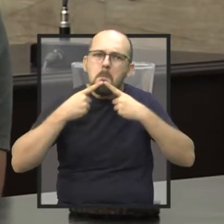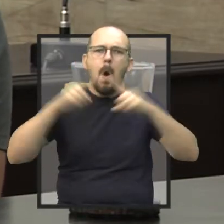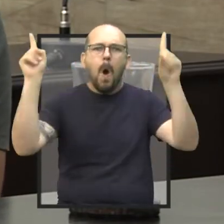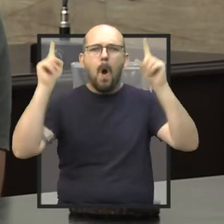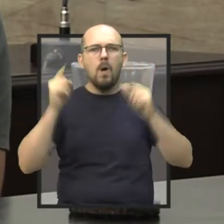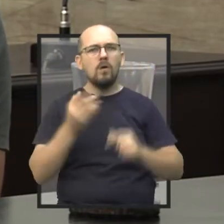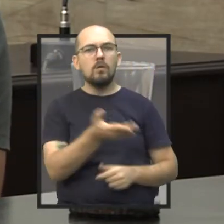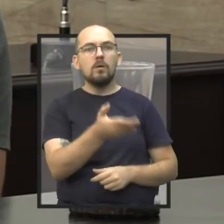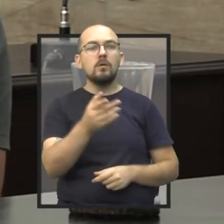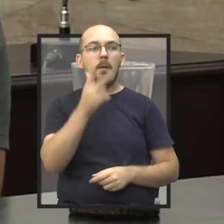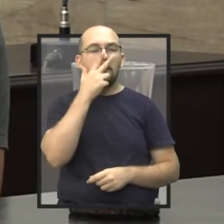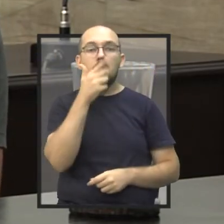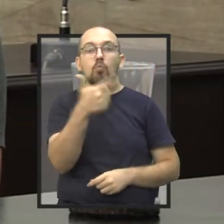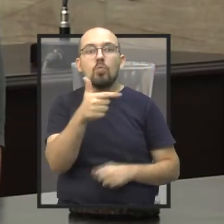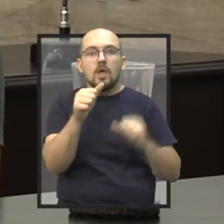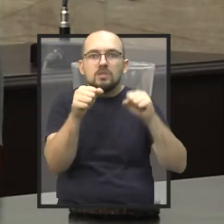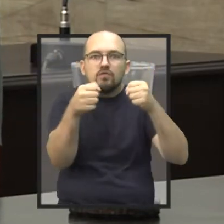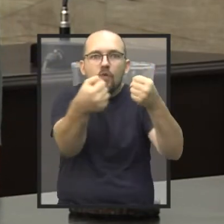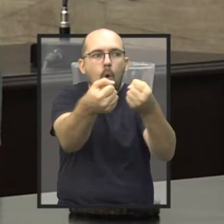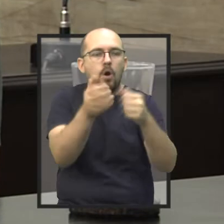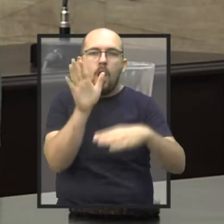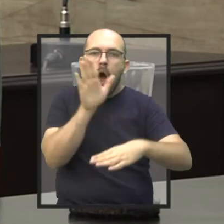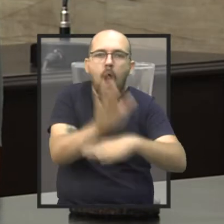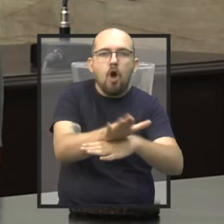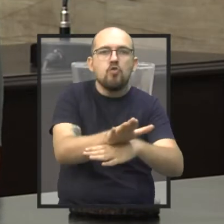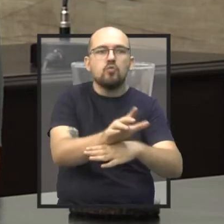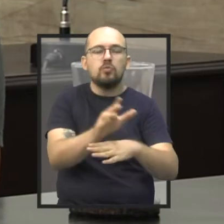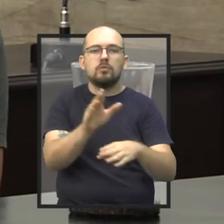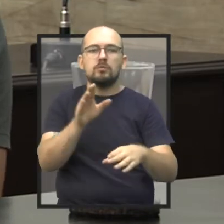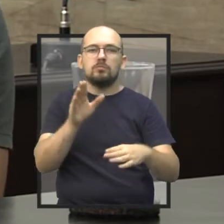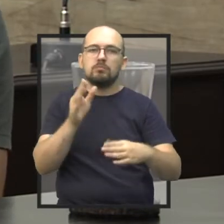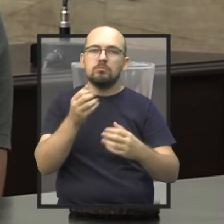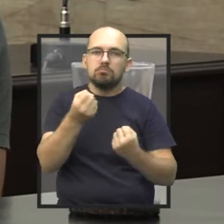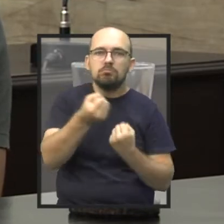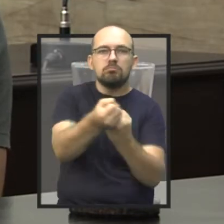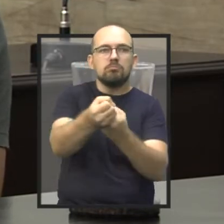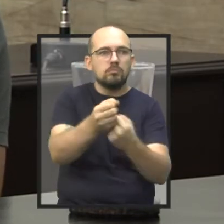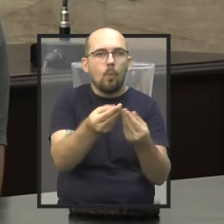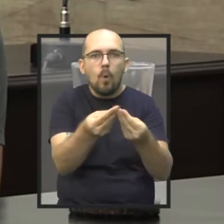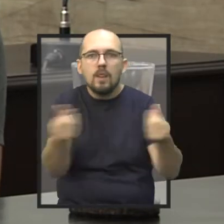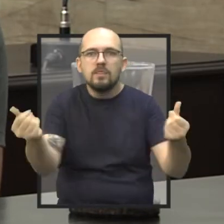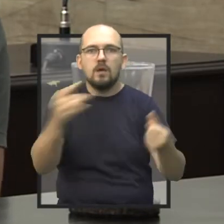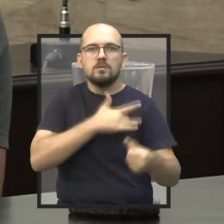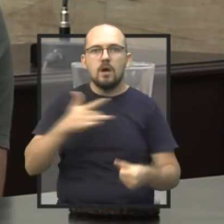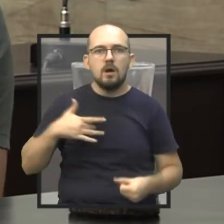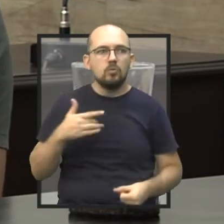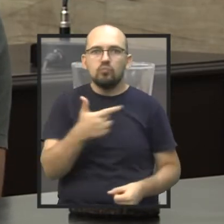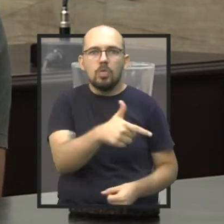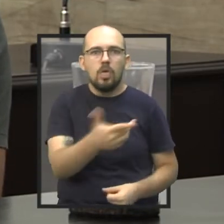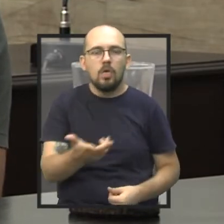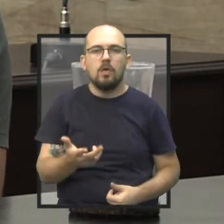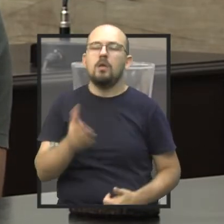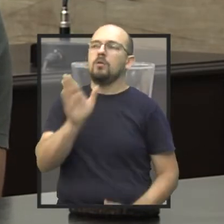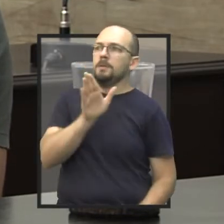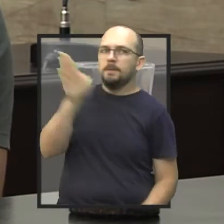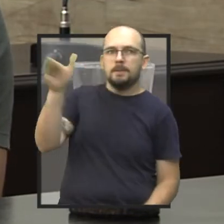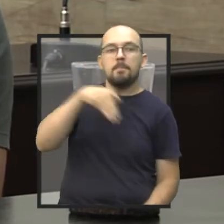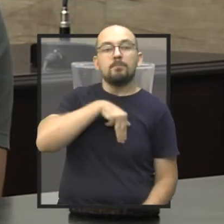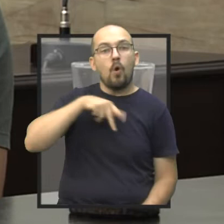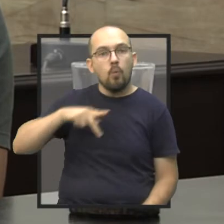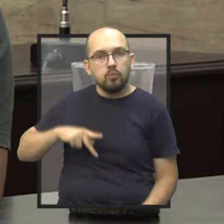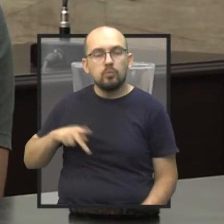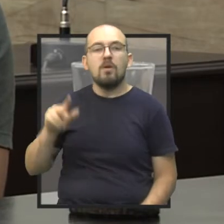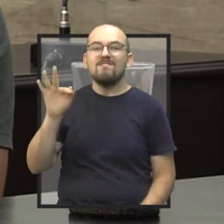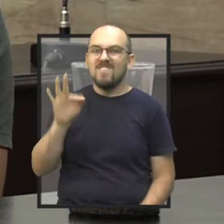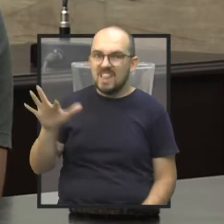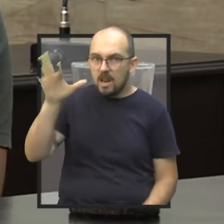que a saúde não está se esforçando e usando os mecanismos que possui para dar essa melhor qualidade. Nós fomos ao Ministério Público Federal,